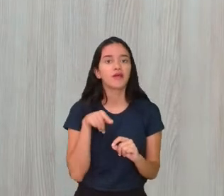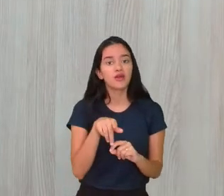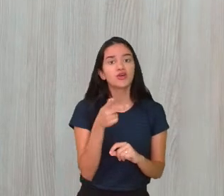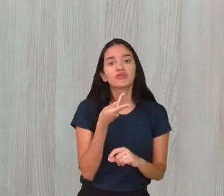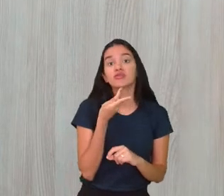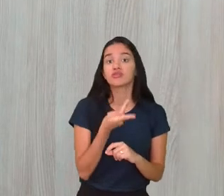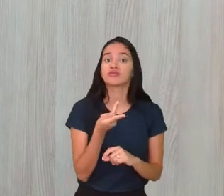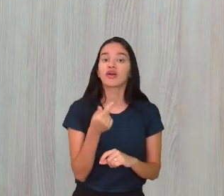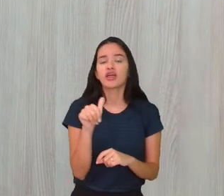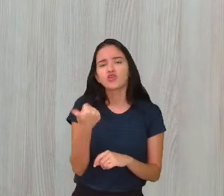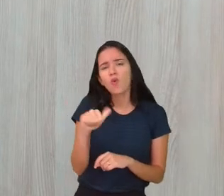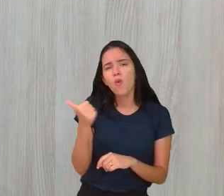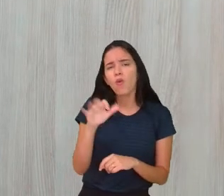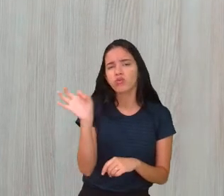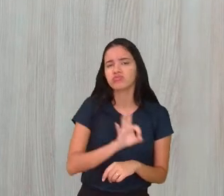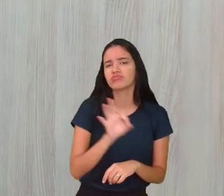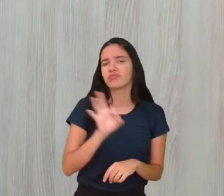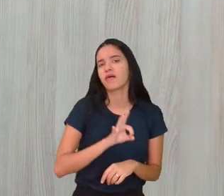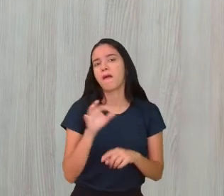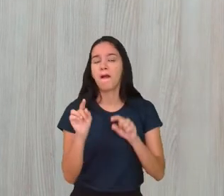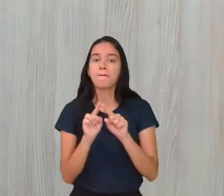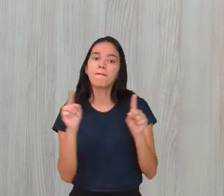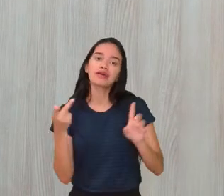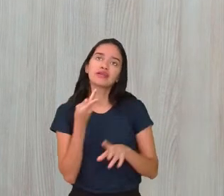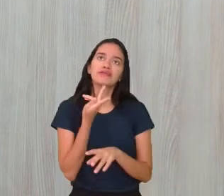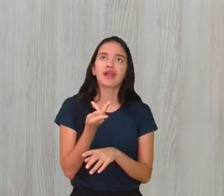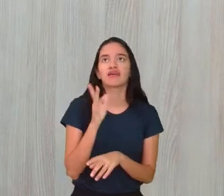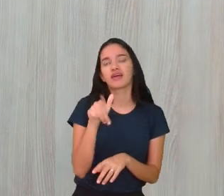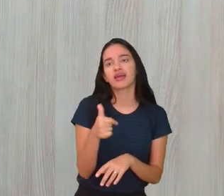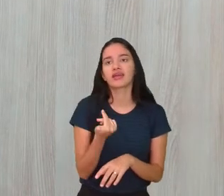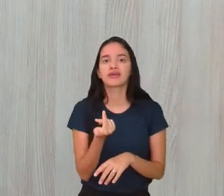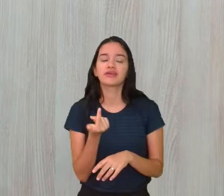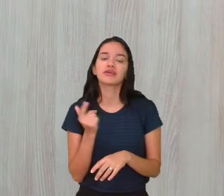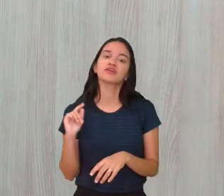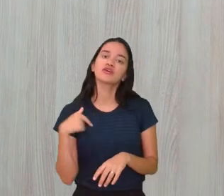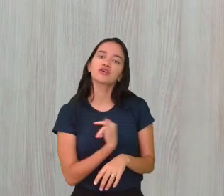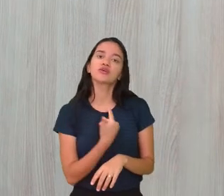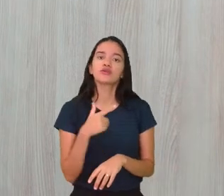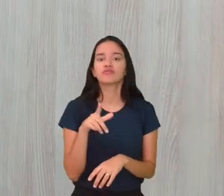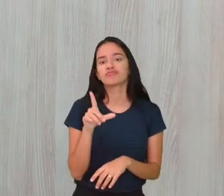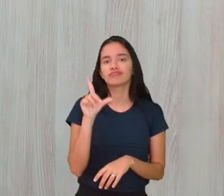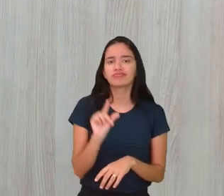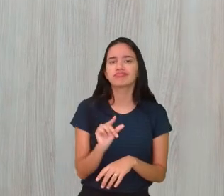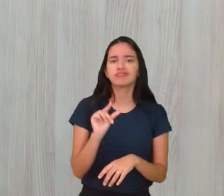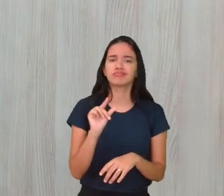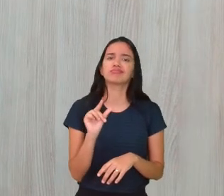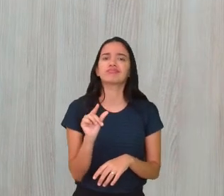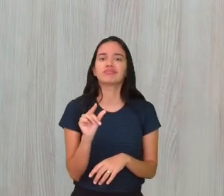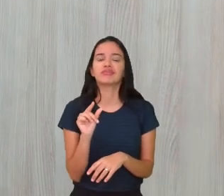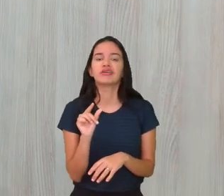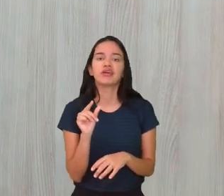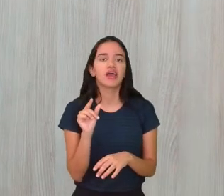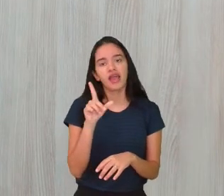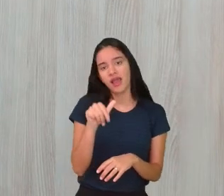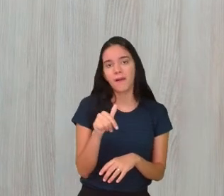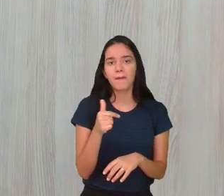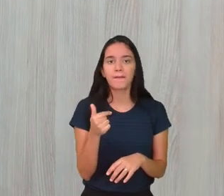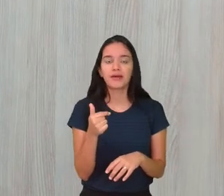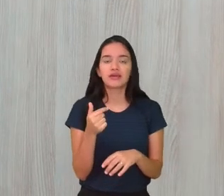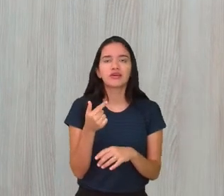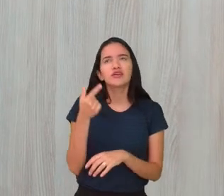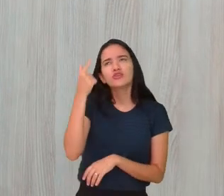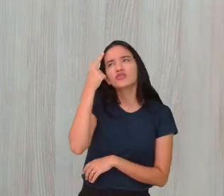fala em 11%, mas eu diria talvez que, até menos, que nós, né, tenhamos um pouco menos. Se não me